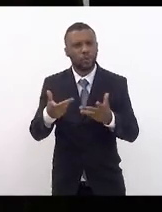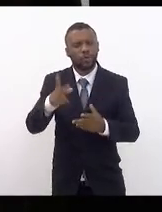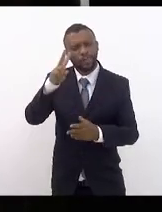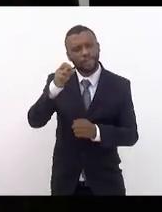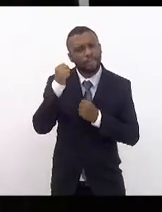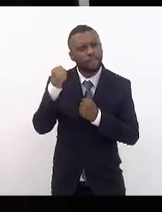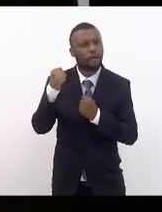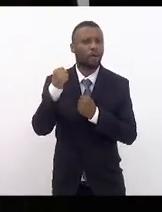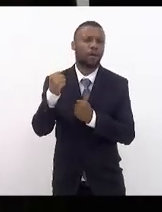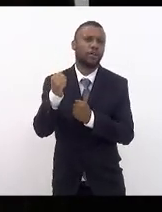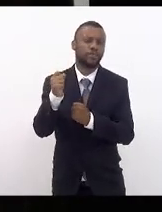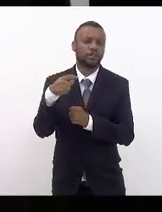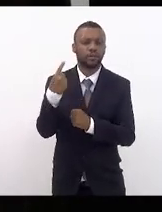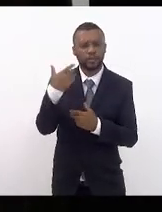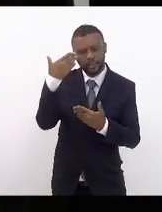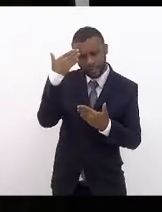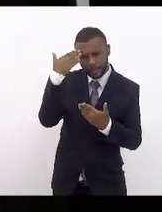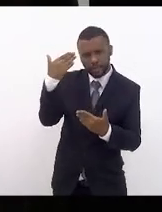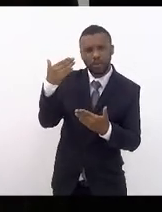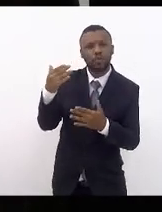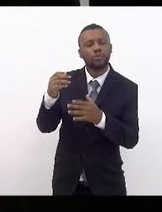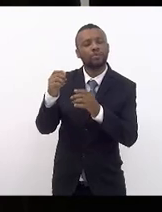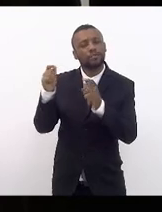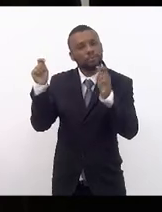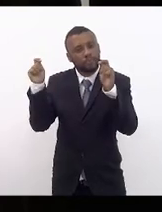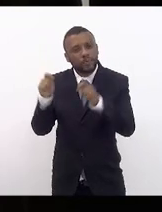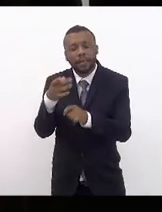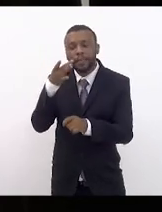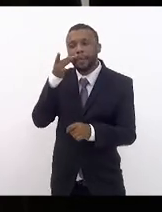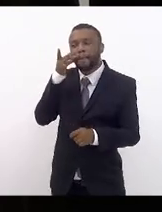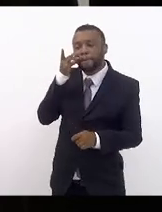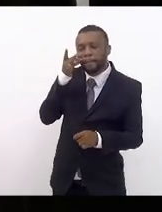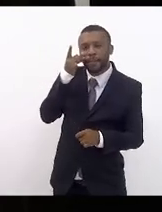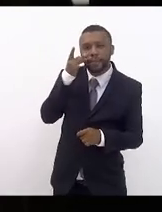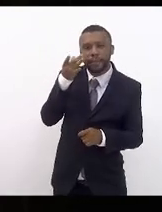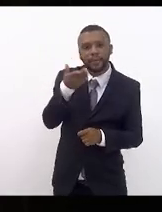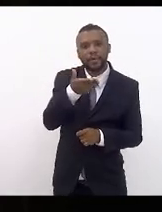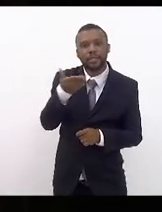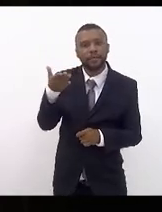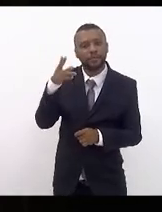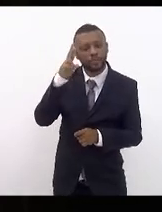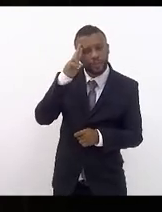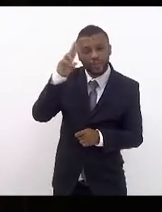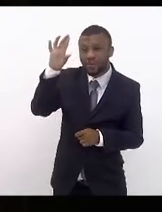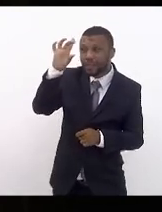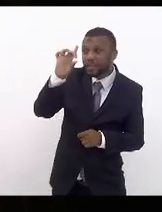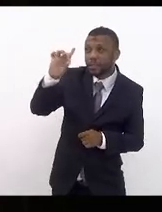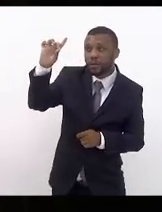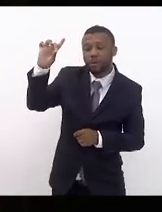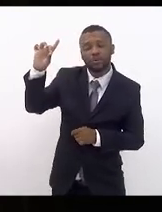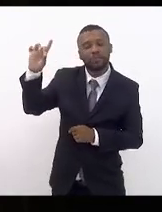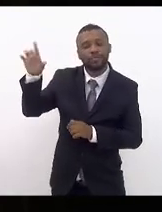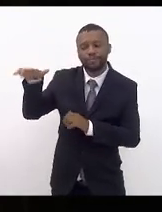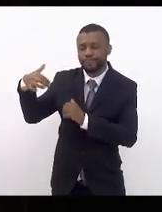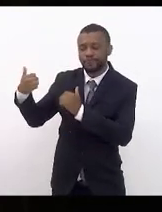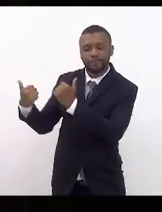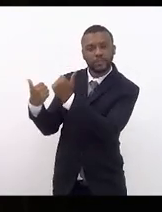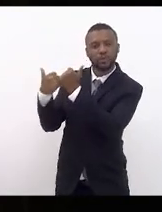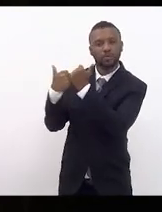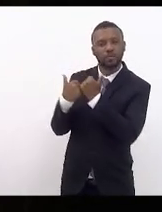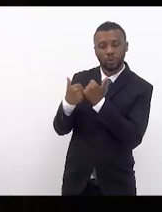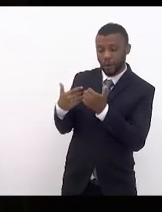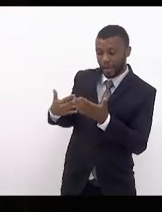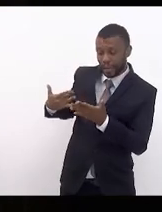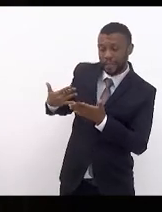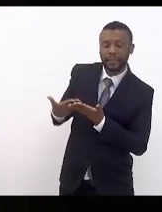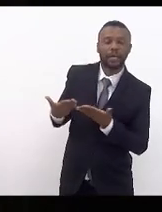A nossa gratidão por poder presenciar isso aqui. O Senhor manteve-me vivo até aqui.